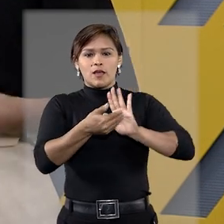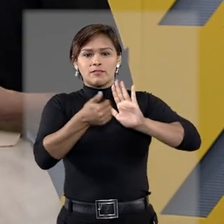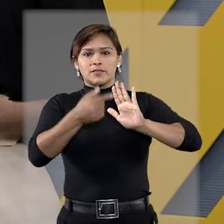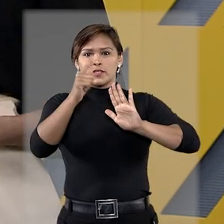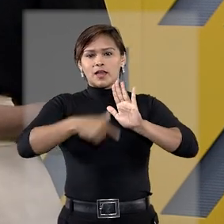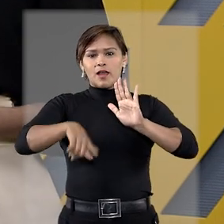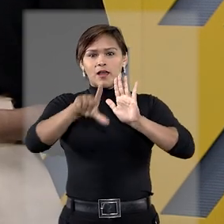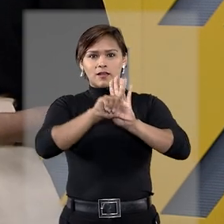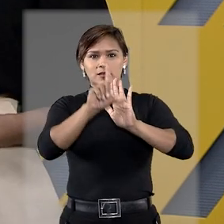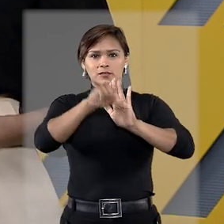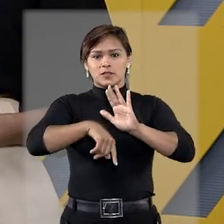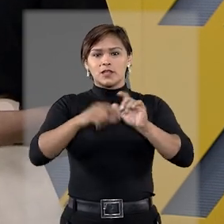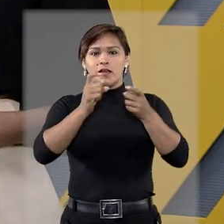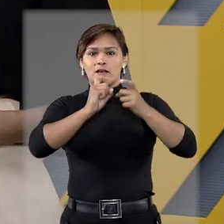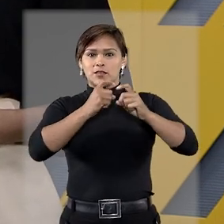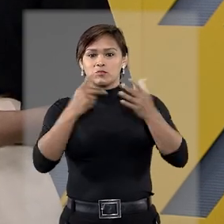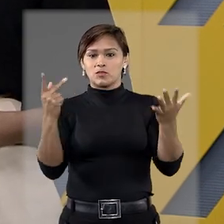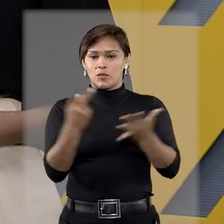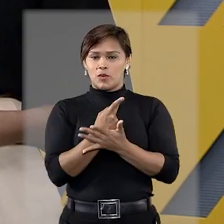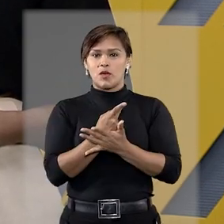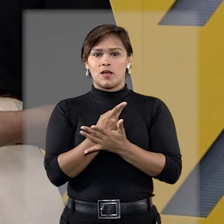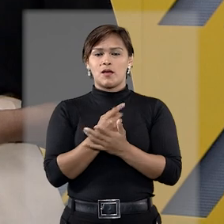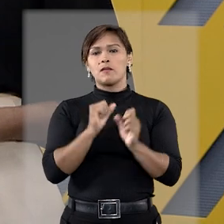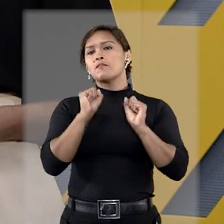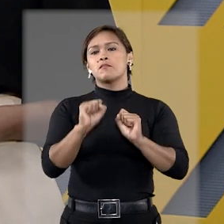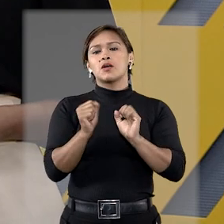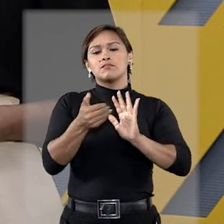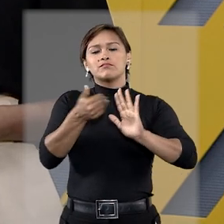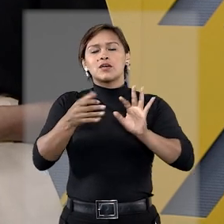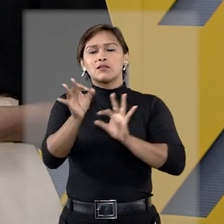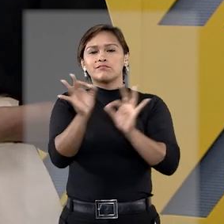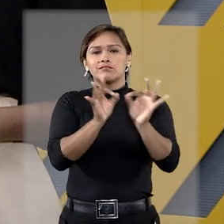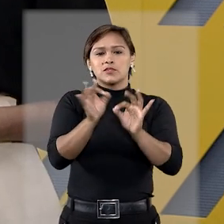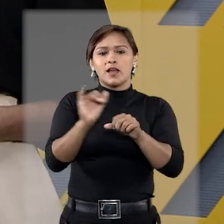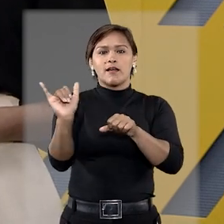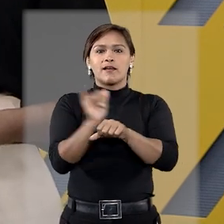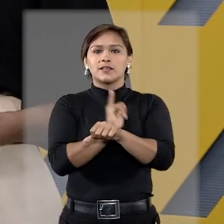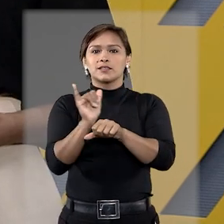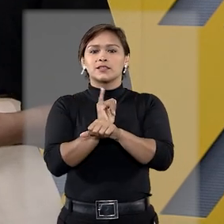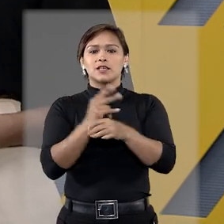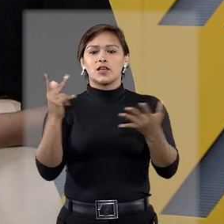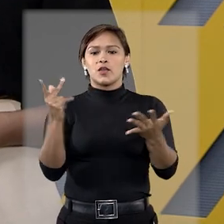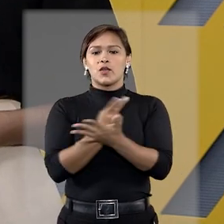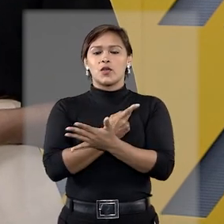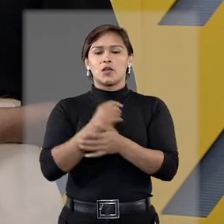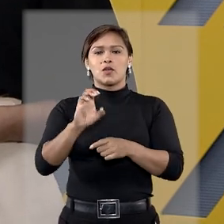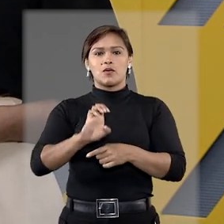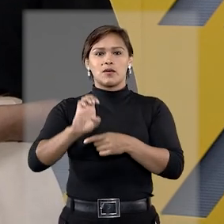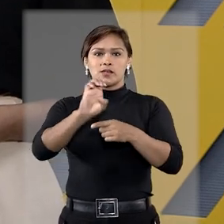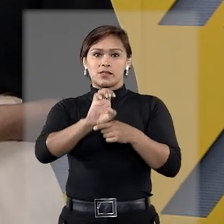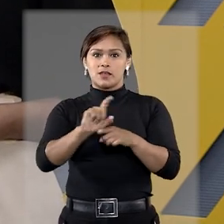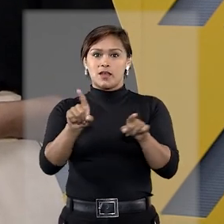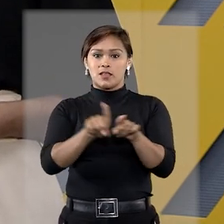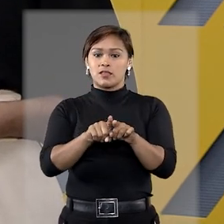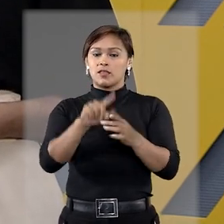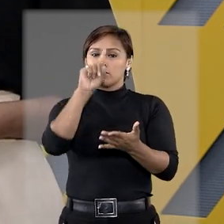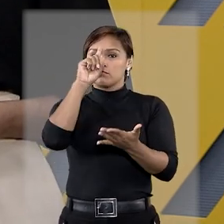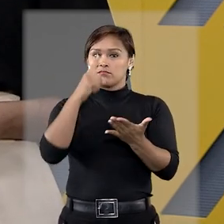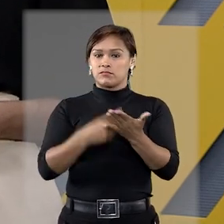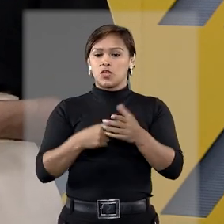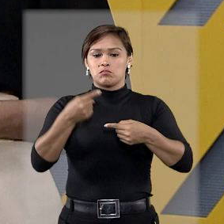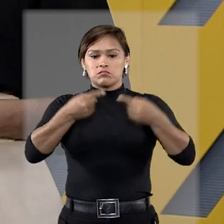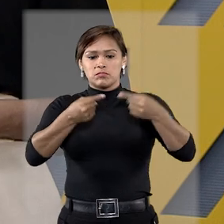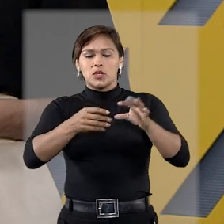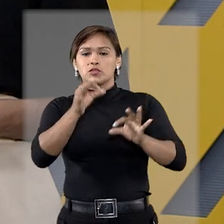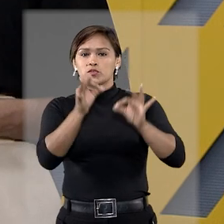desconsiderar a legitimidade dos atos administrativos pode desordenar a lógica de funcionamento do Estado e decidiu